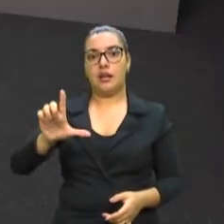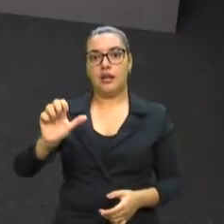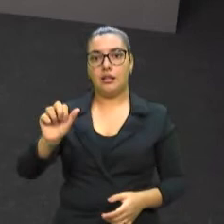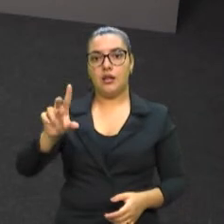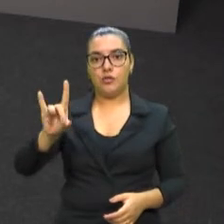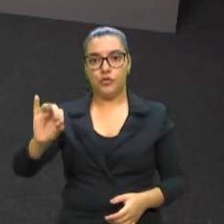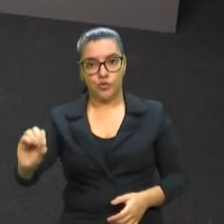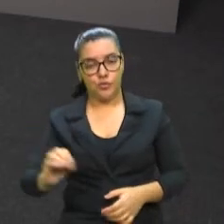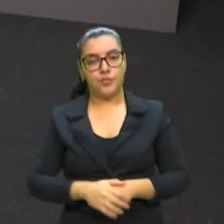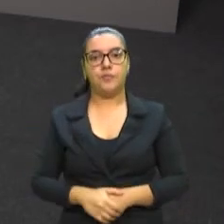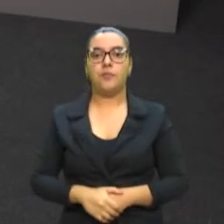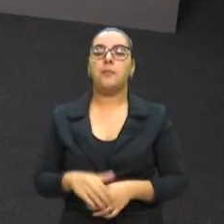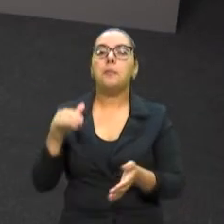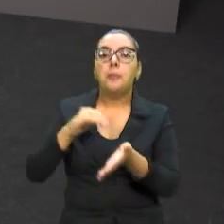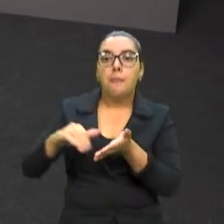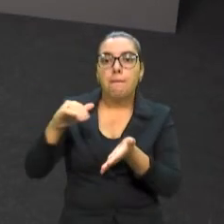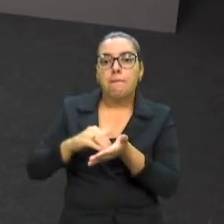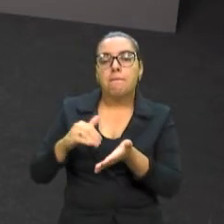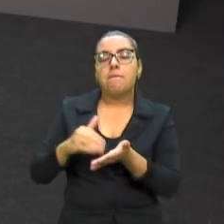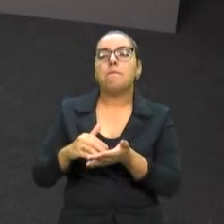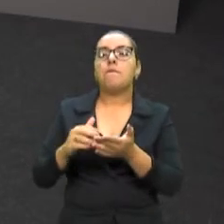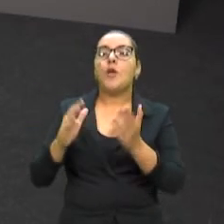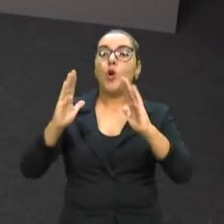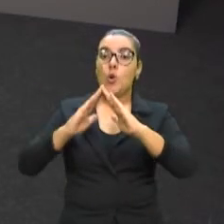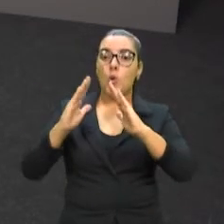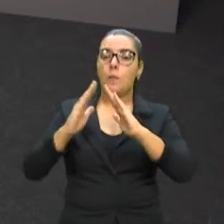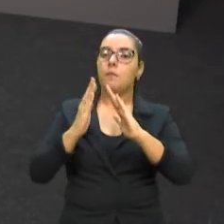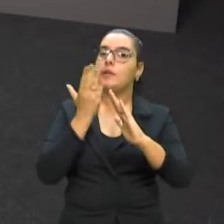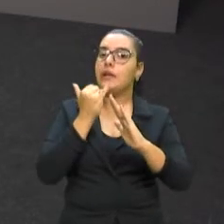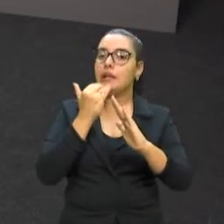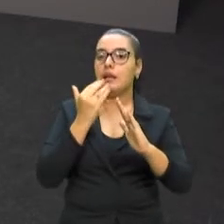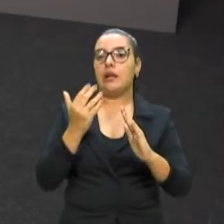Secretário, o programa Comida em Casa está chegando ao fim, né? Qual o